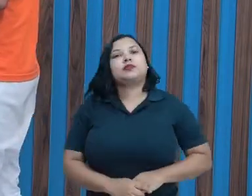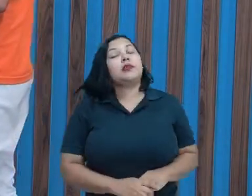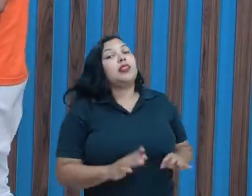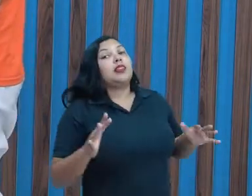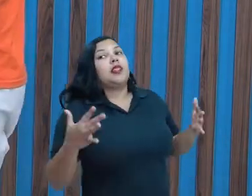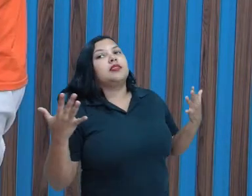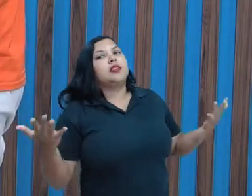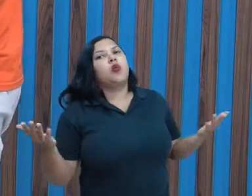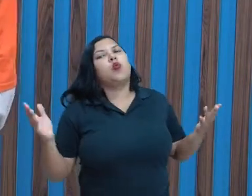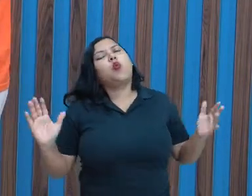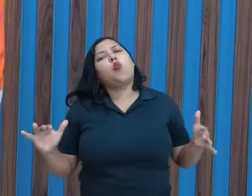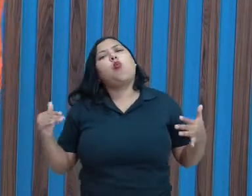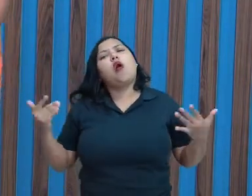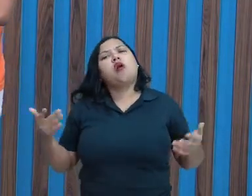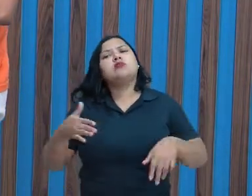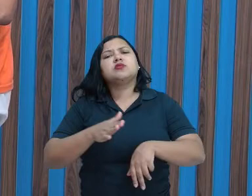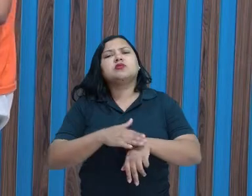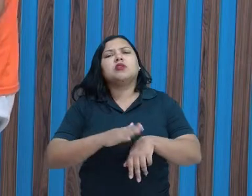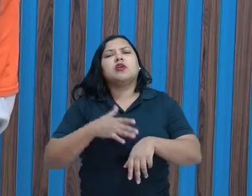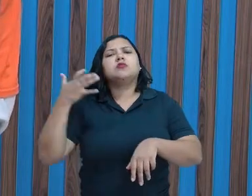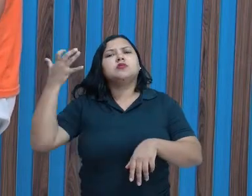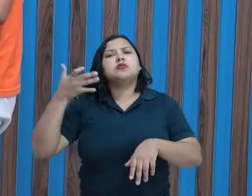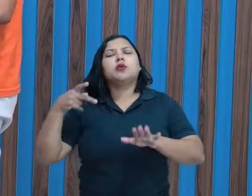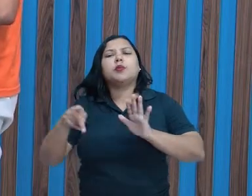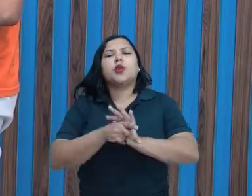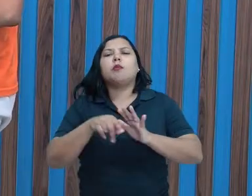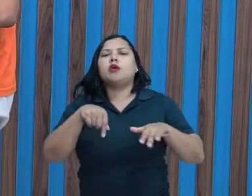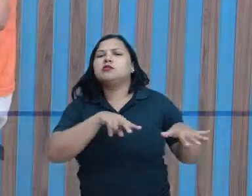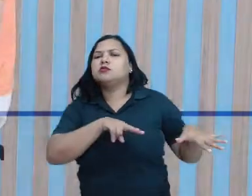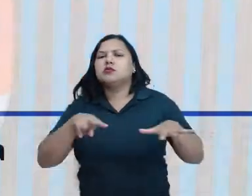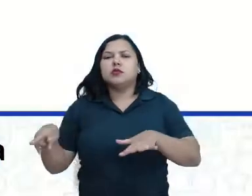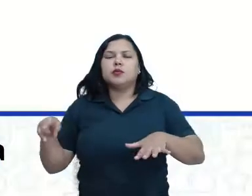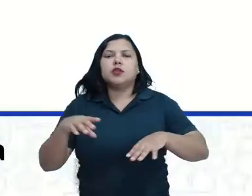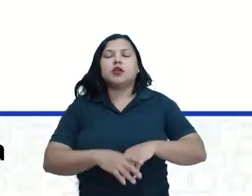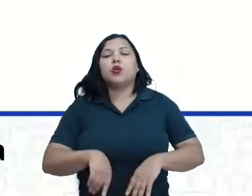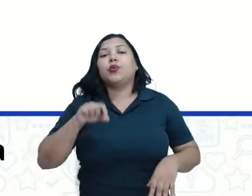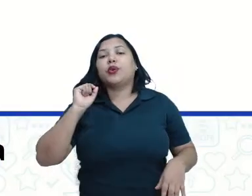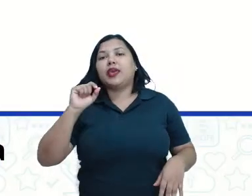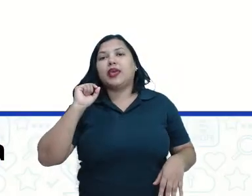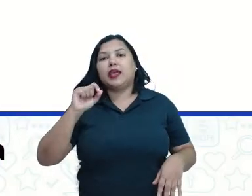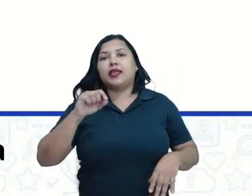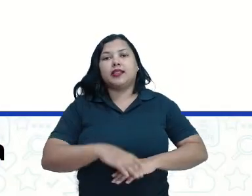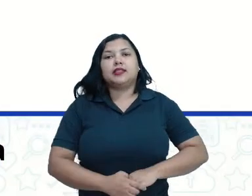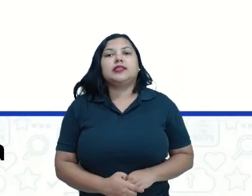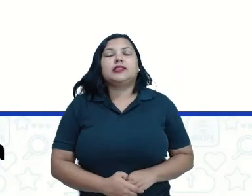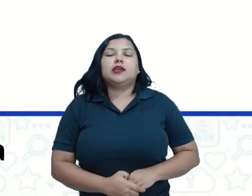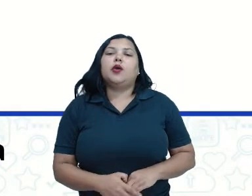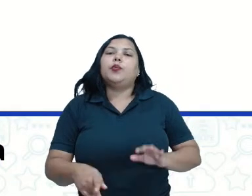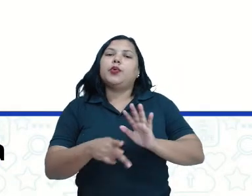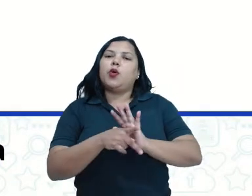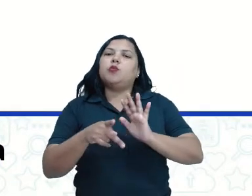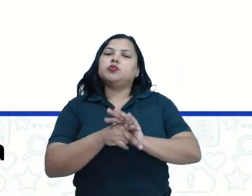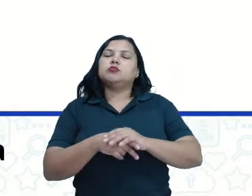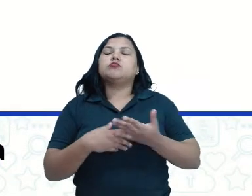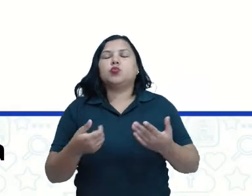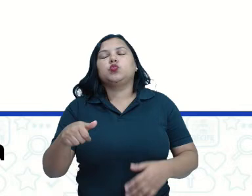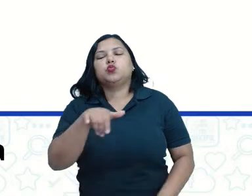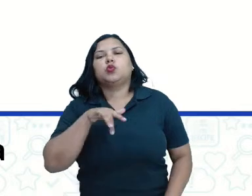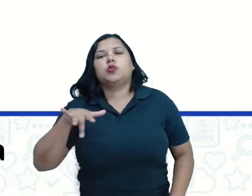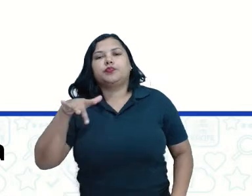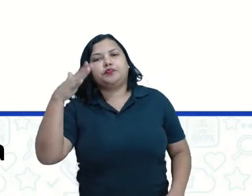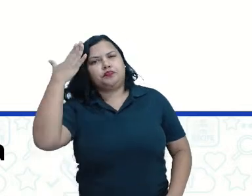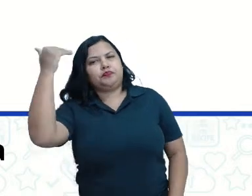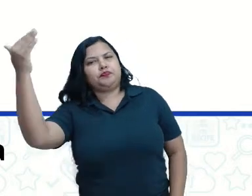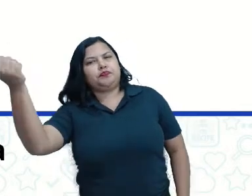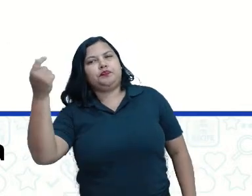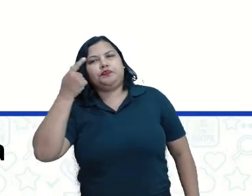Então, quais são atualmente as músicas dessa semana que estão no top, deixa eu ver, top 10 aí das paradas de sucesso, né? Perceba